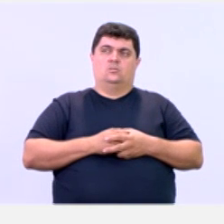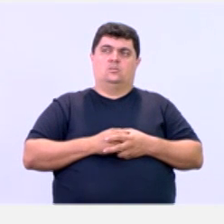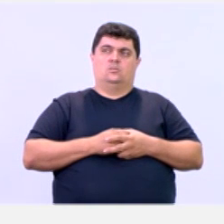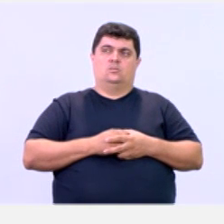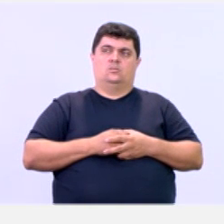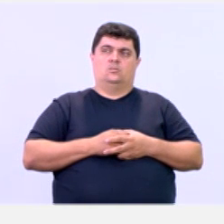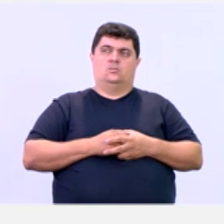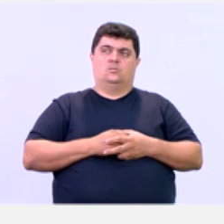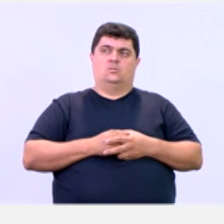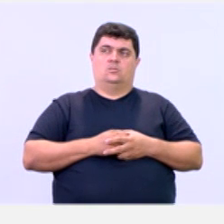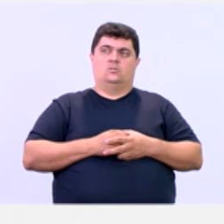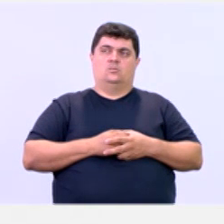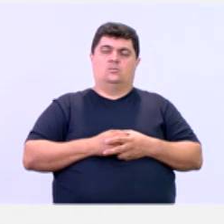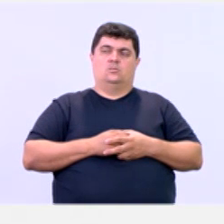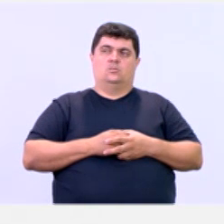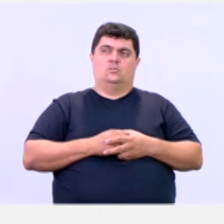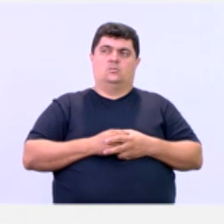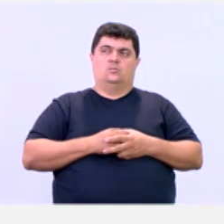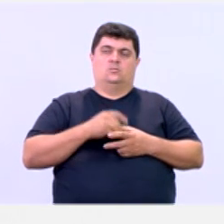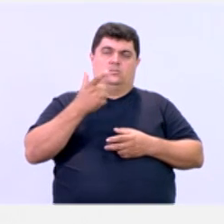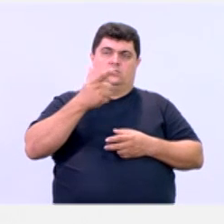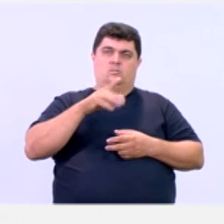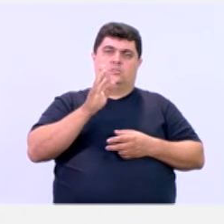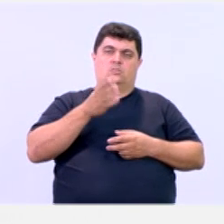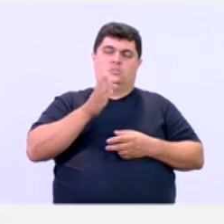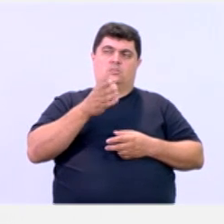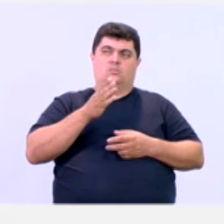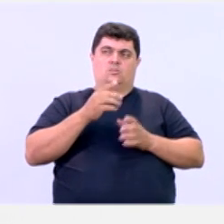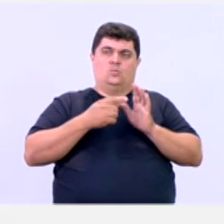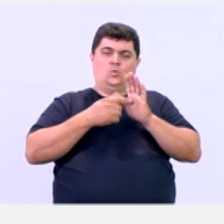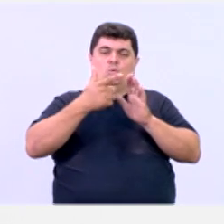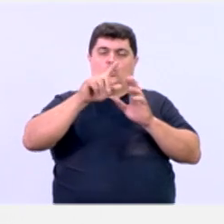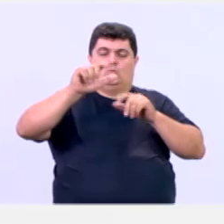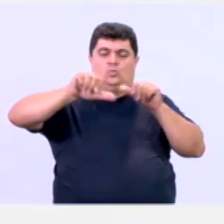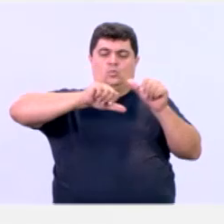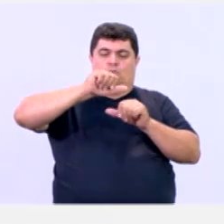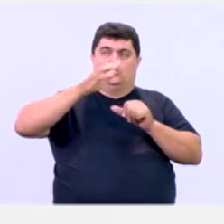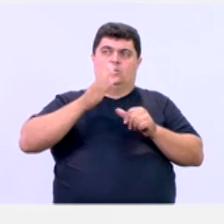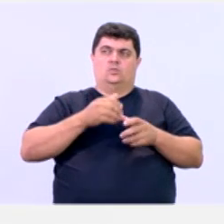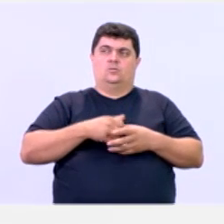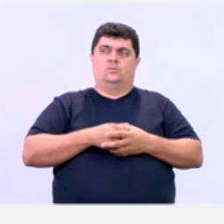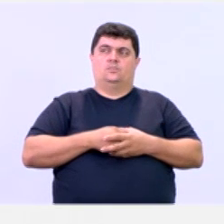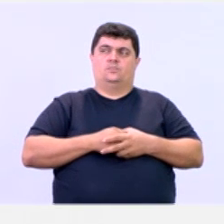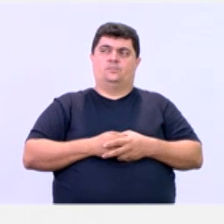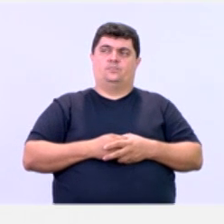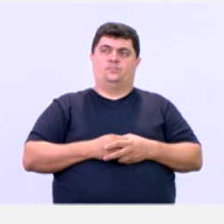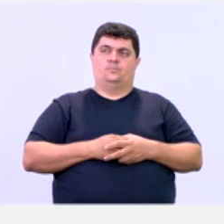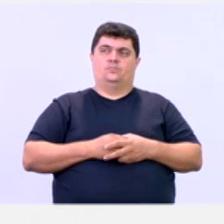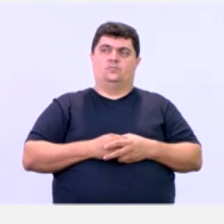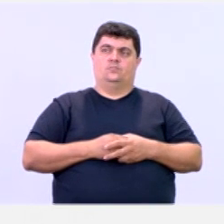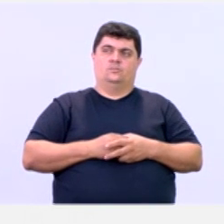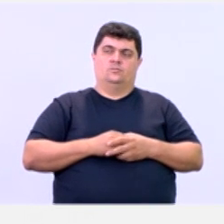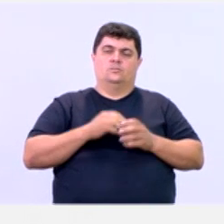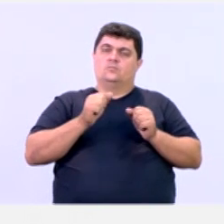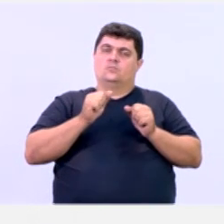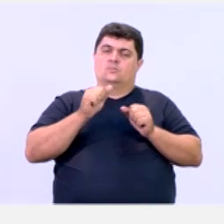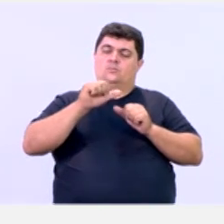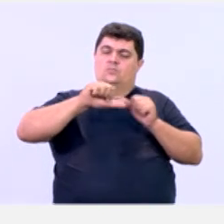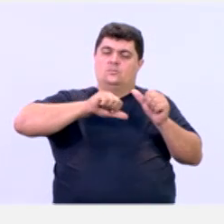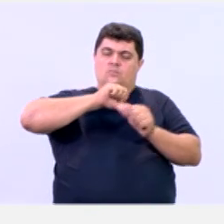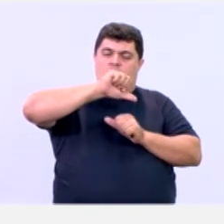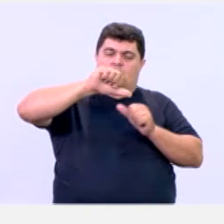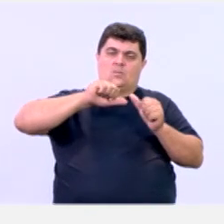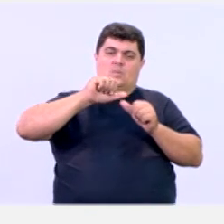clicar, sumiu a tabela, apareceu com a opção que eu selecionei aqui. Então, você pode modificar a página